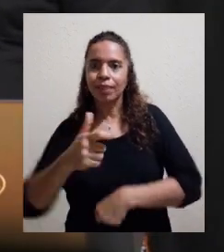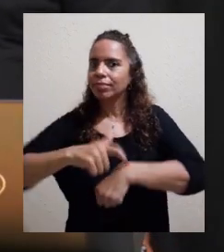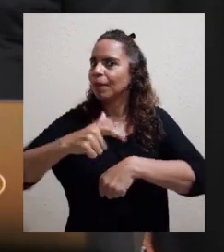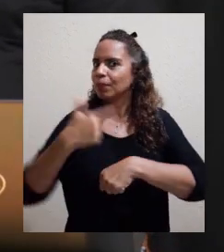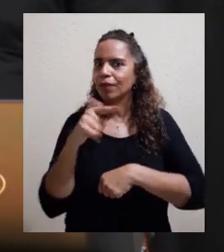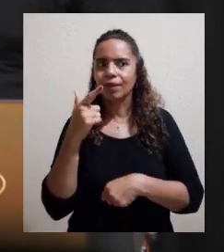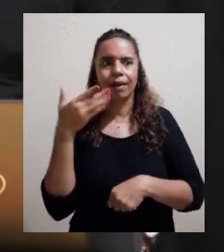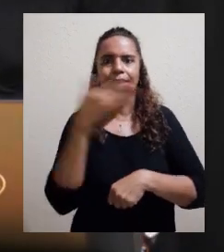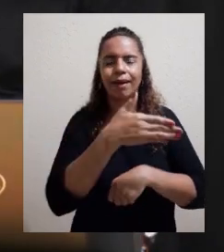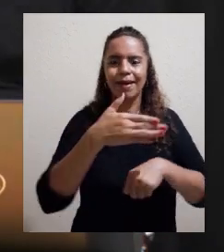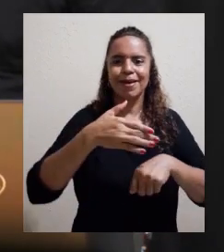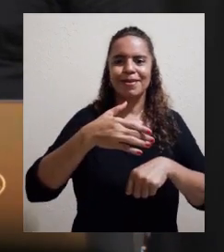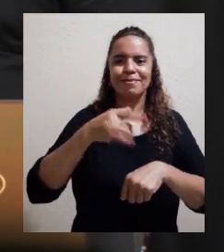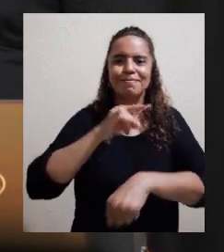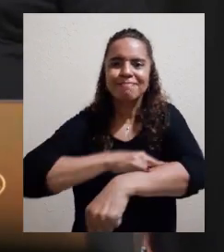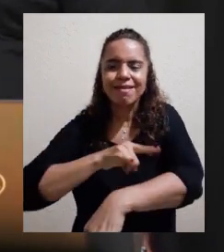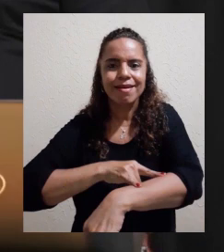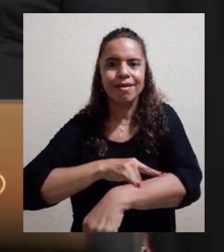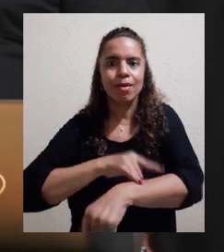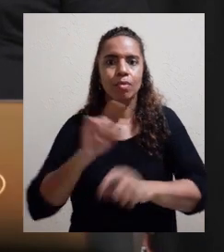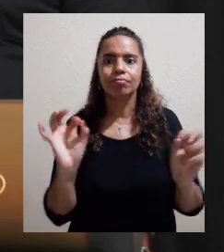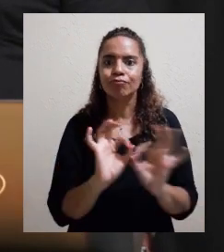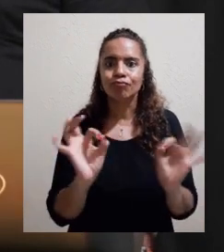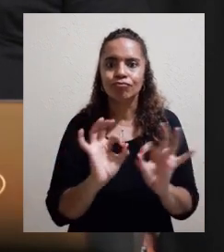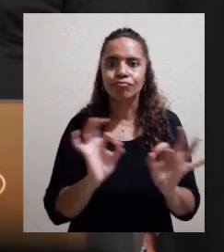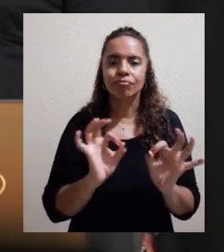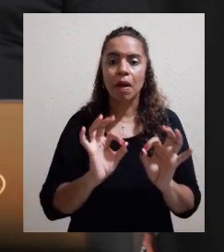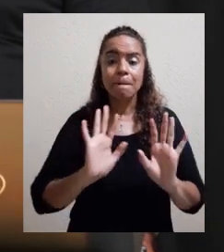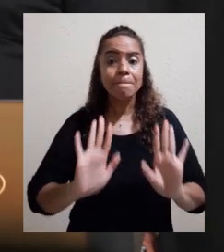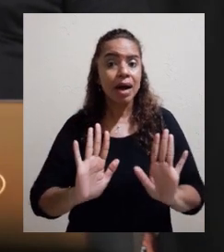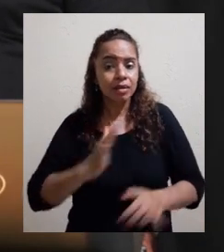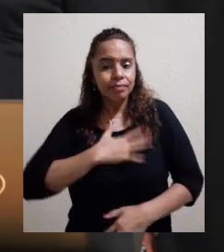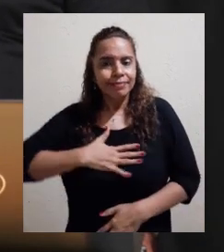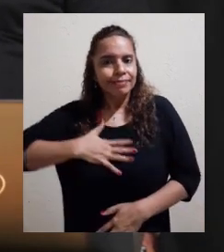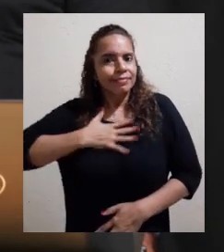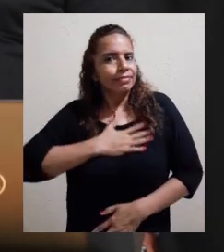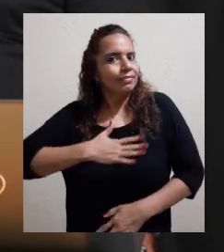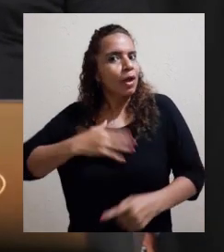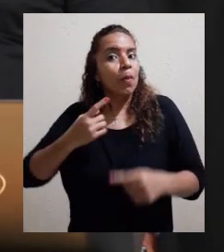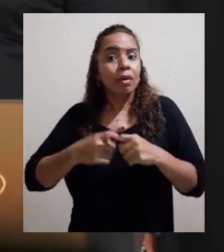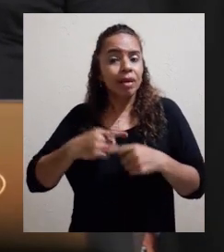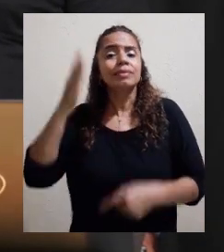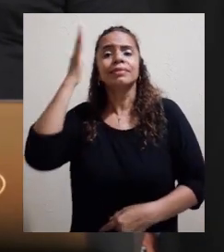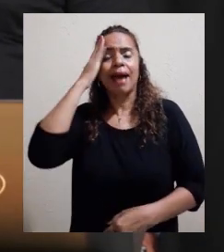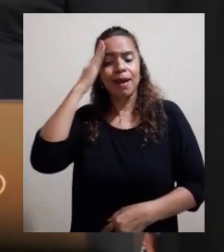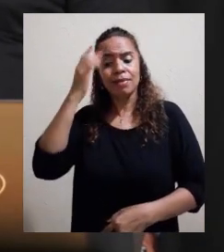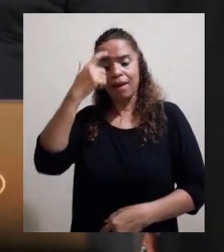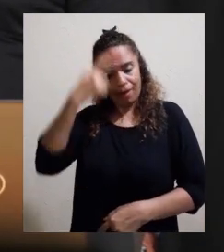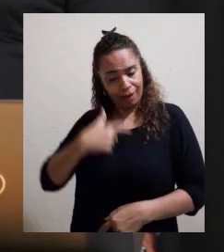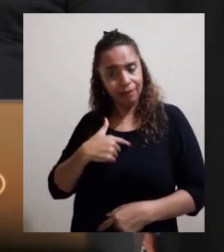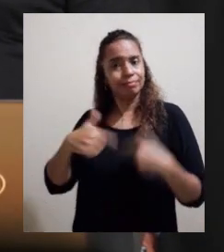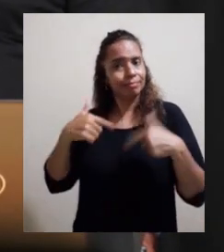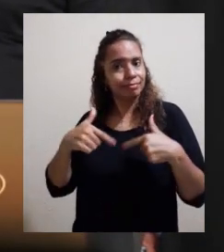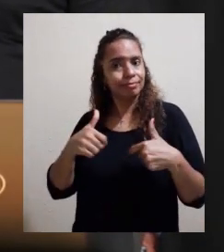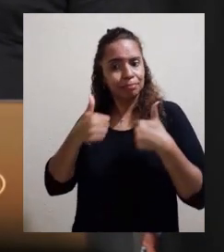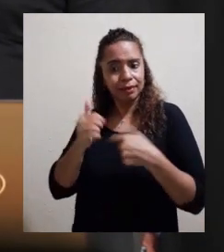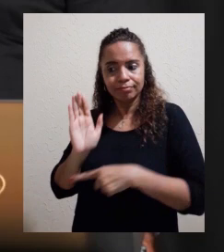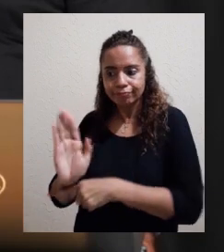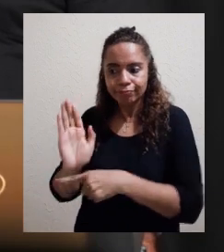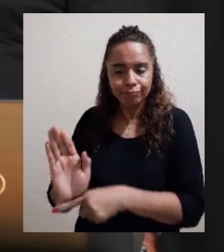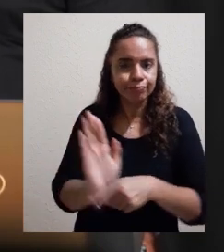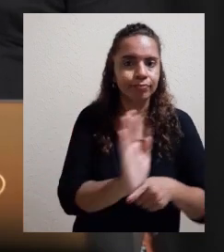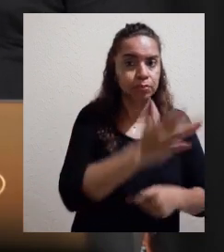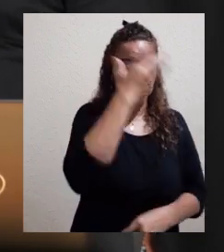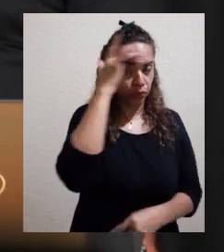eu atendia dezenas de pessoas num turno assim, eu saía satisfeito, porque eu sabia que eu estava dando uma contribuição